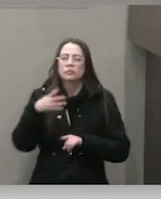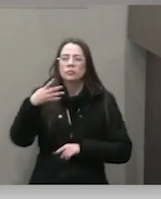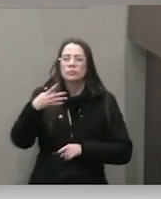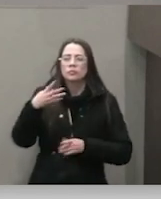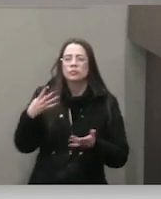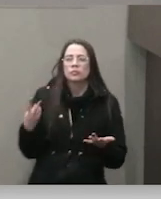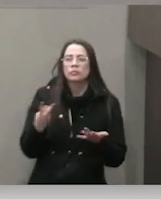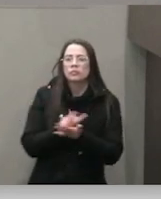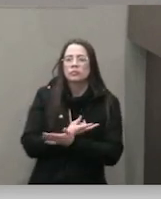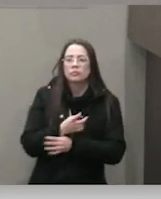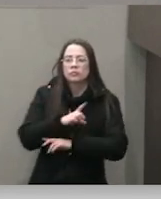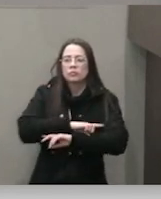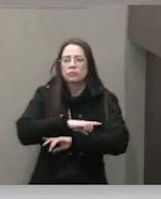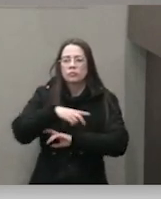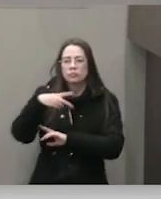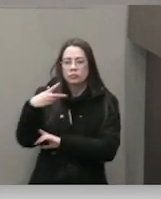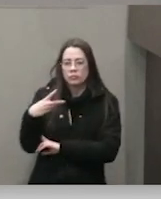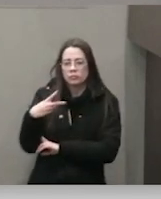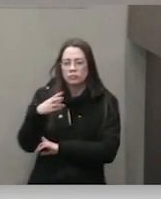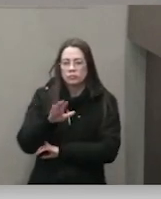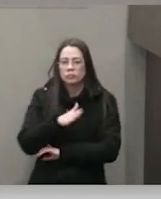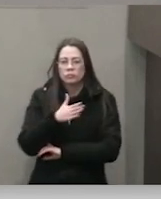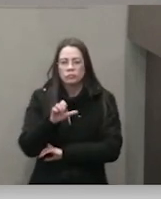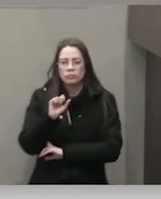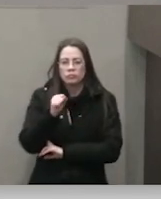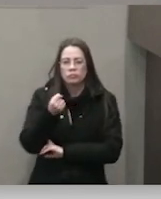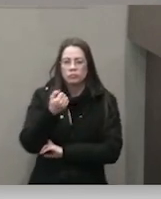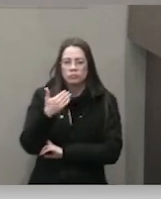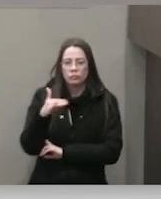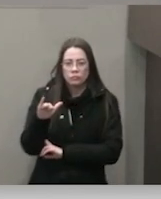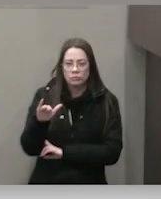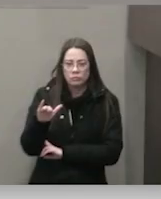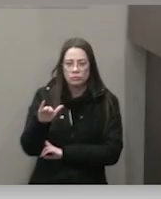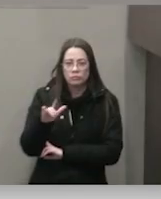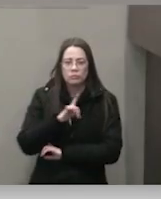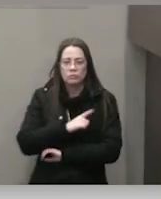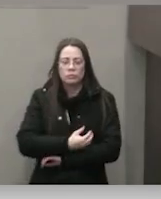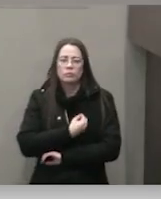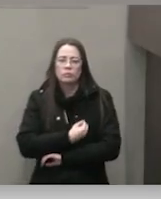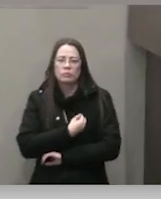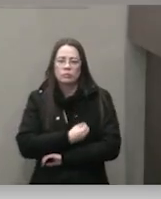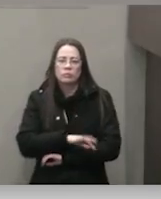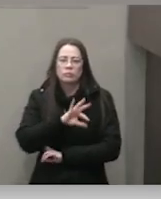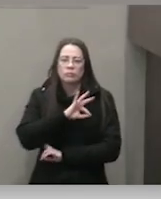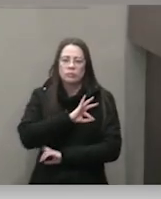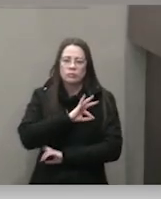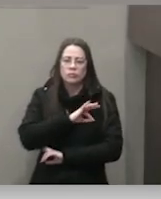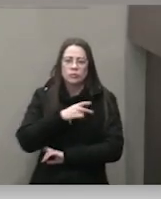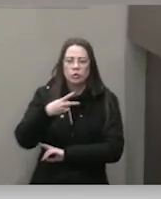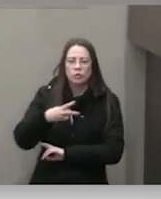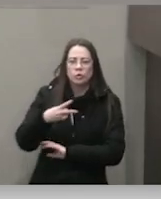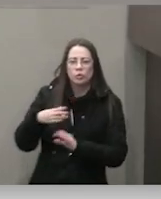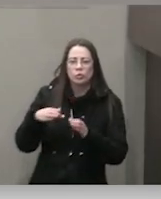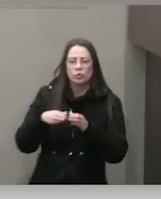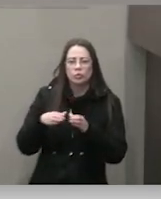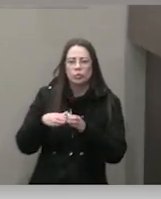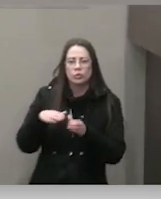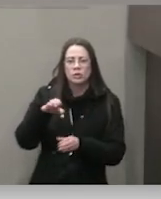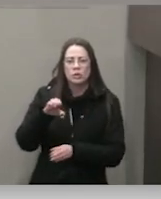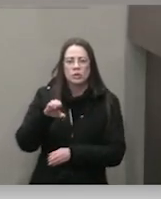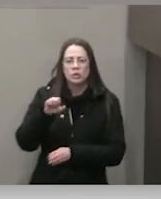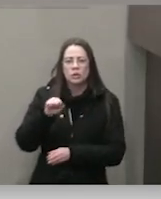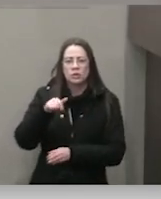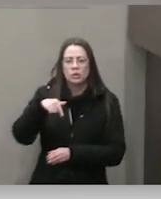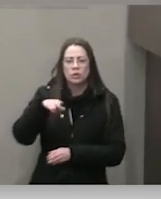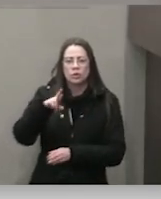aconteceu no dia 2, por volta das 8h30, onde estavam os policiais do 2º Esquadrão,